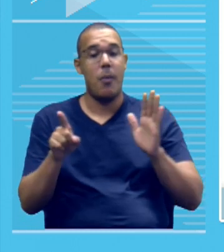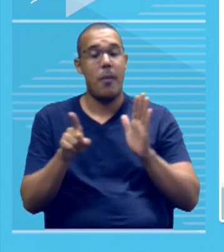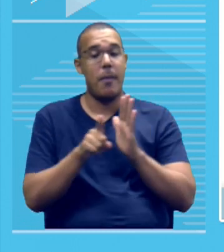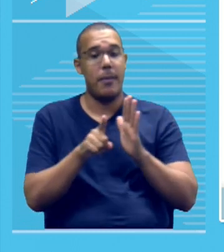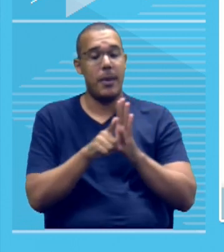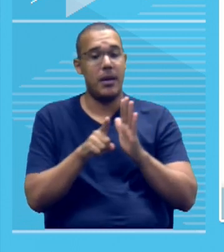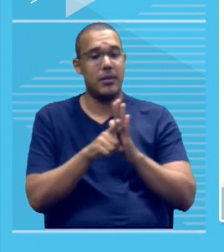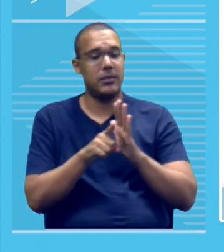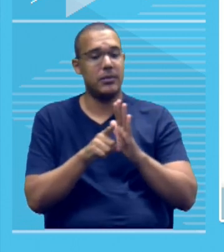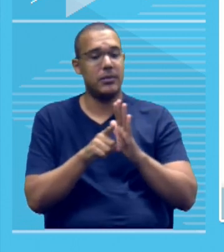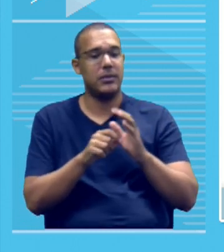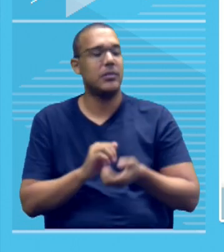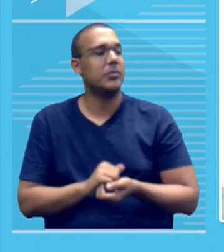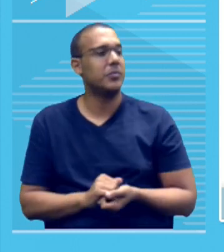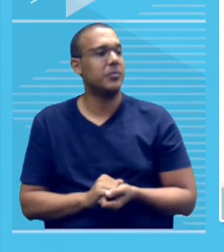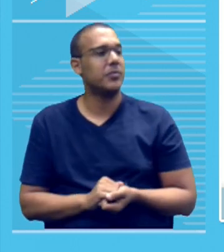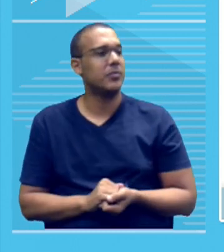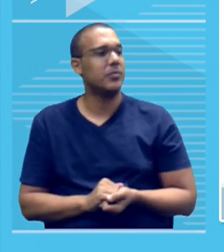da dupla.